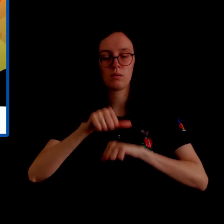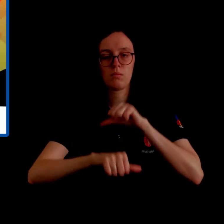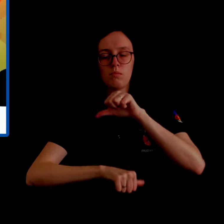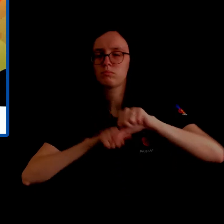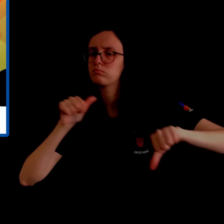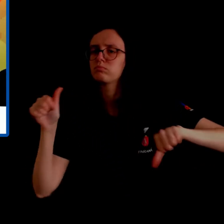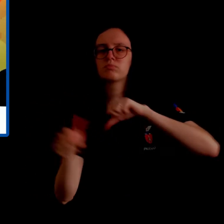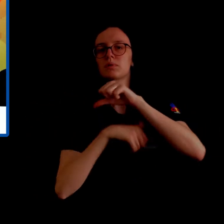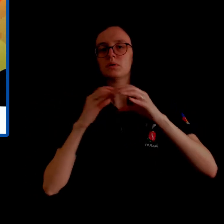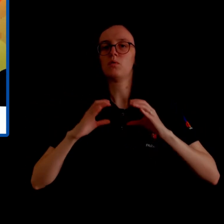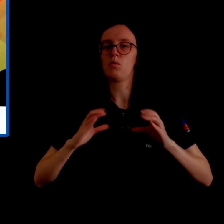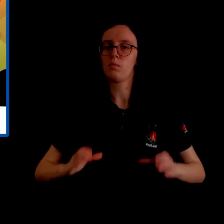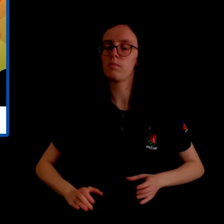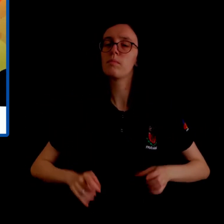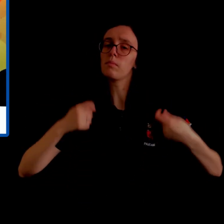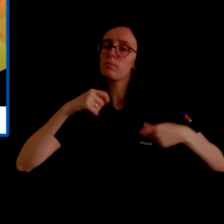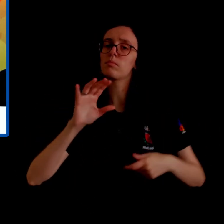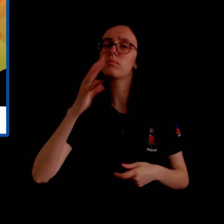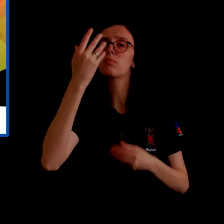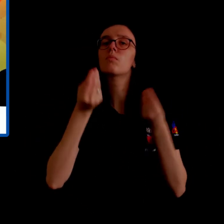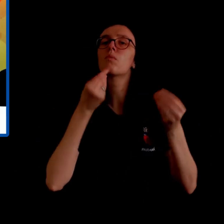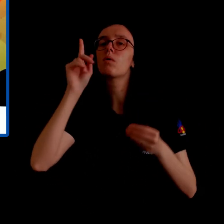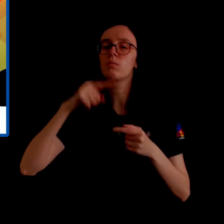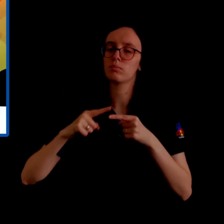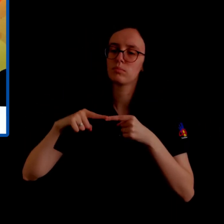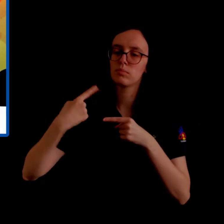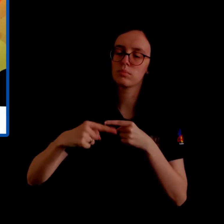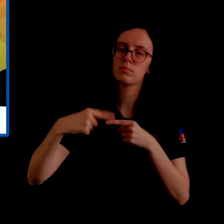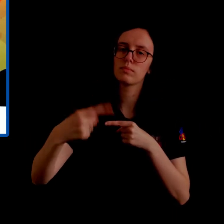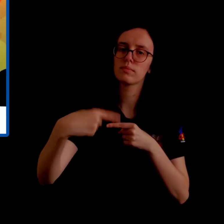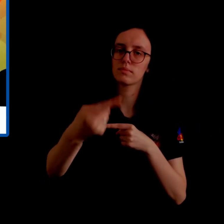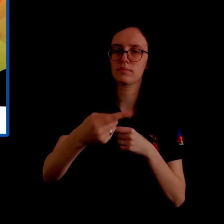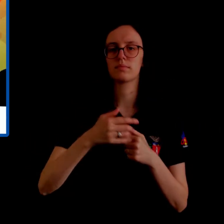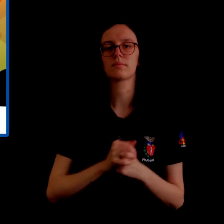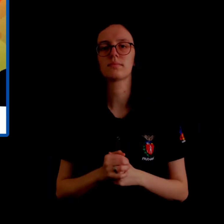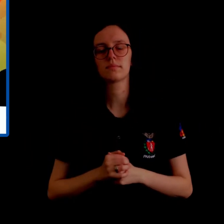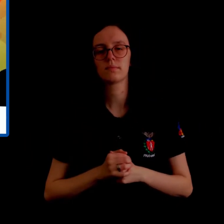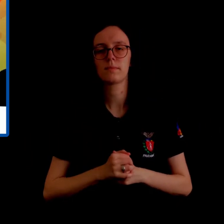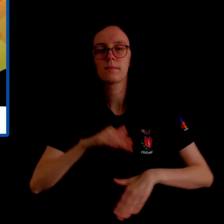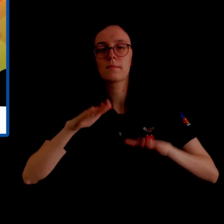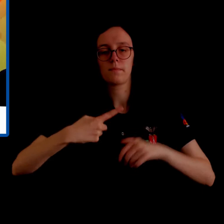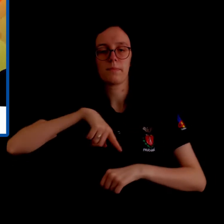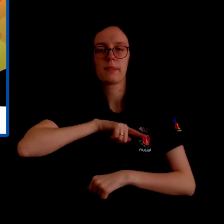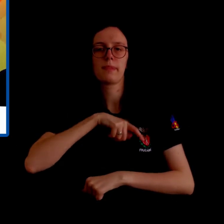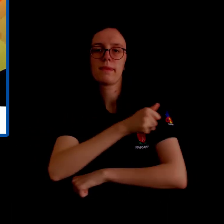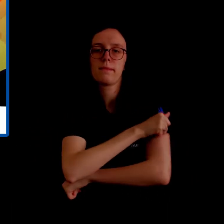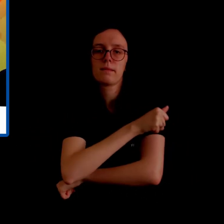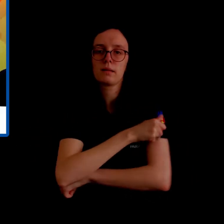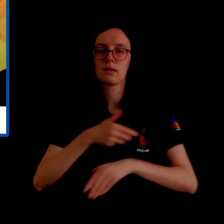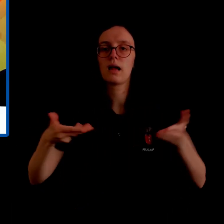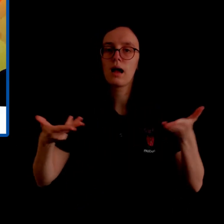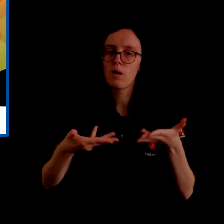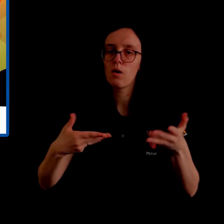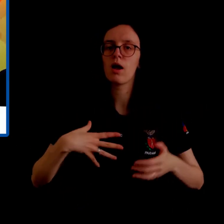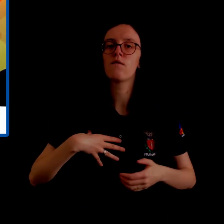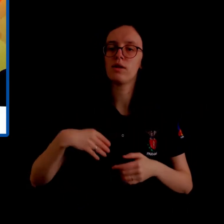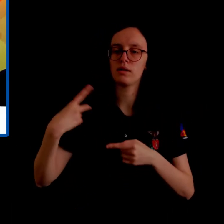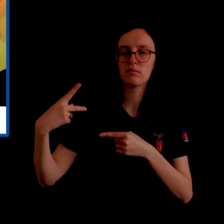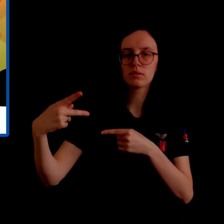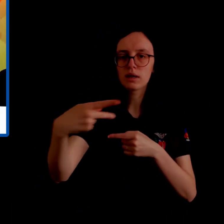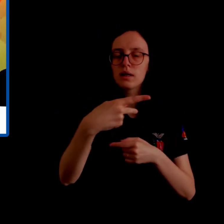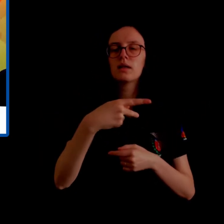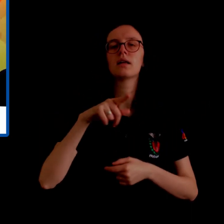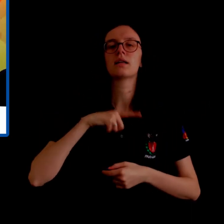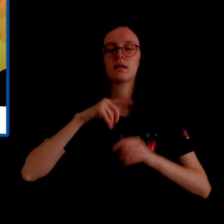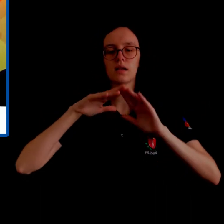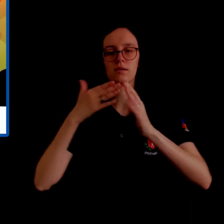de comportamento, ela vai acontecer de geração em geração. Talvez os nossos alunos de hoje, quando os filhos deles estiverem